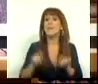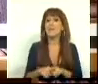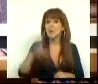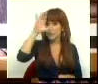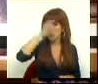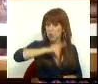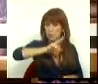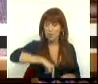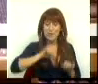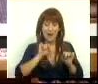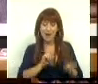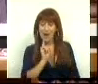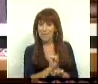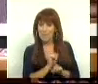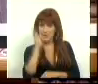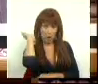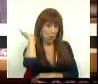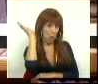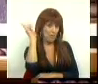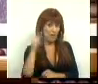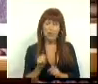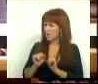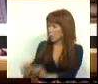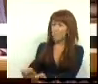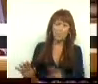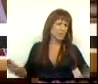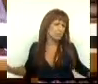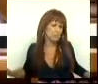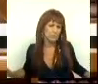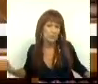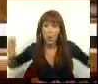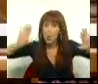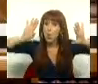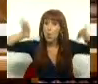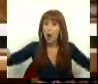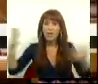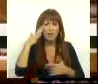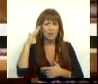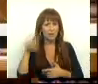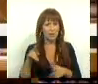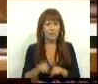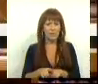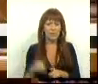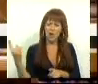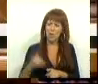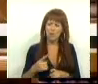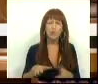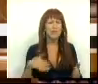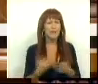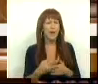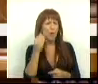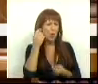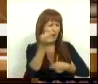governo português, nessa mesma conferência, se oponha terminantemente a qualquer tentativa de se imporem mecanismos